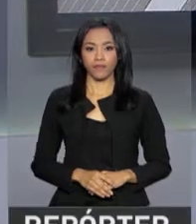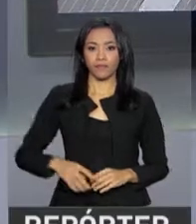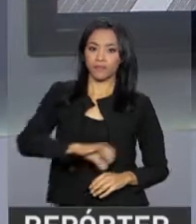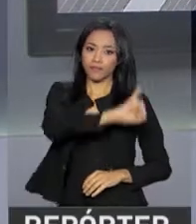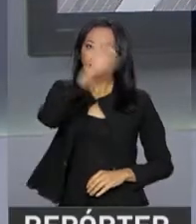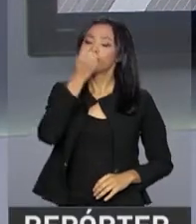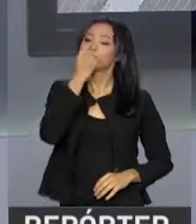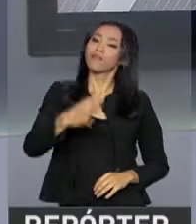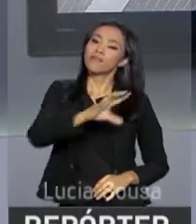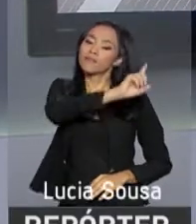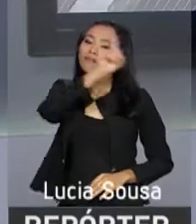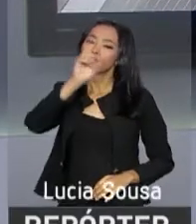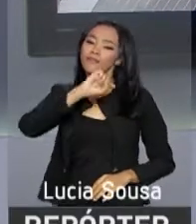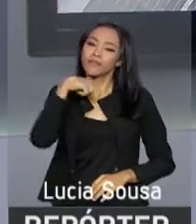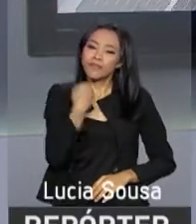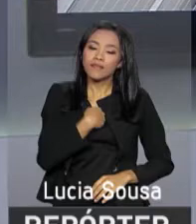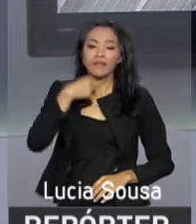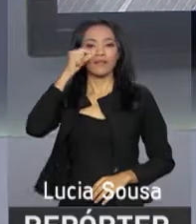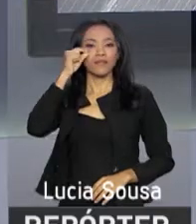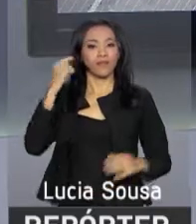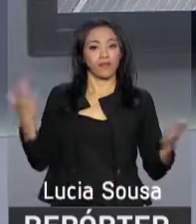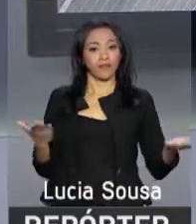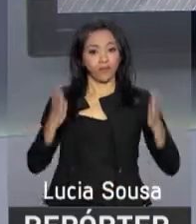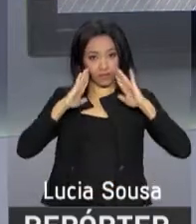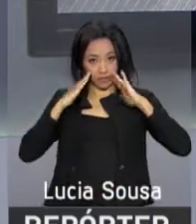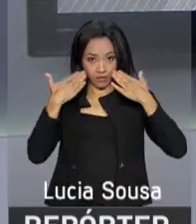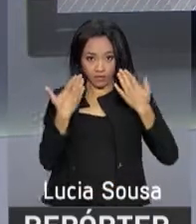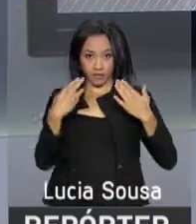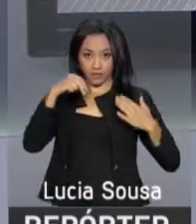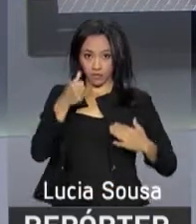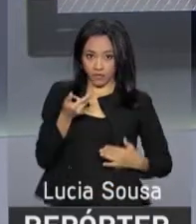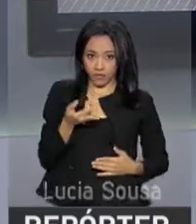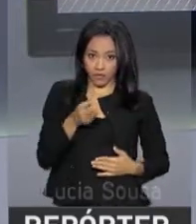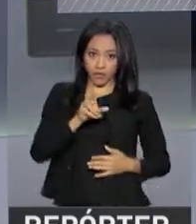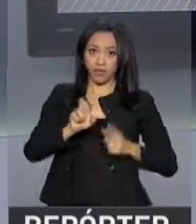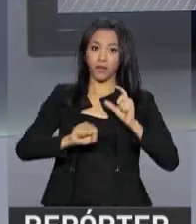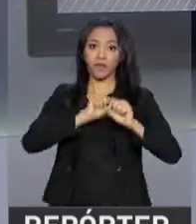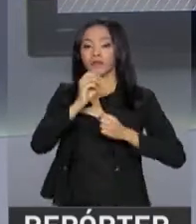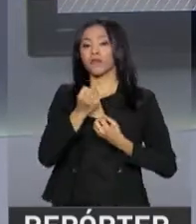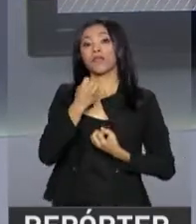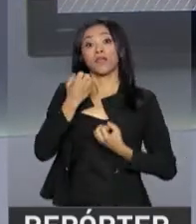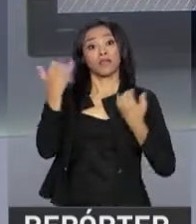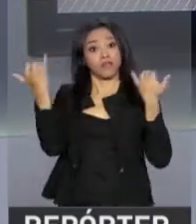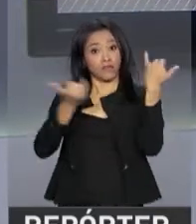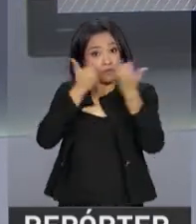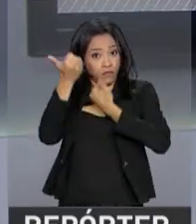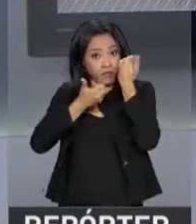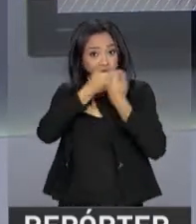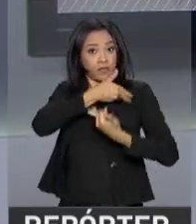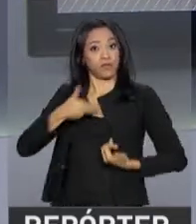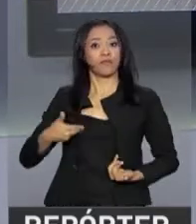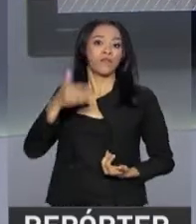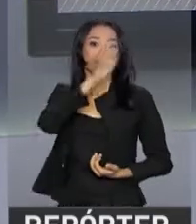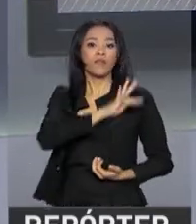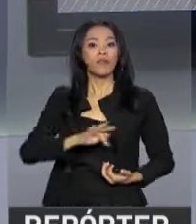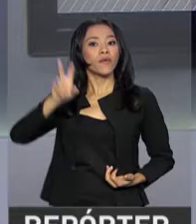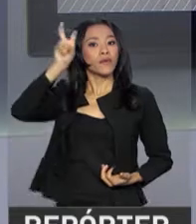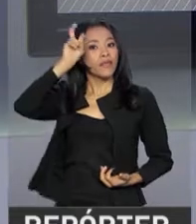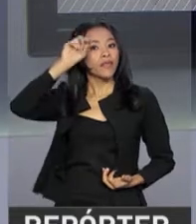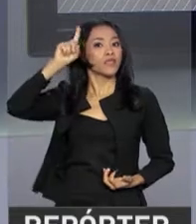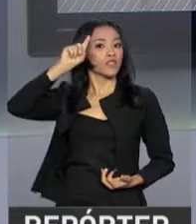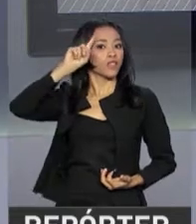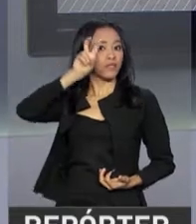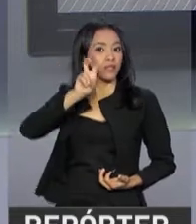Olá, bom dia. Eu sou Thaisa Dias e estamos no ar com o repórter NBR e as notícias do governo federal desta quinta-feira, 5 de